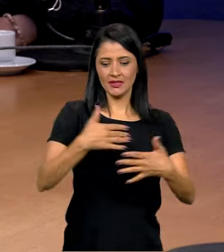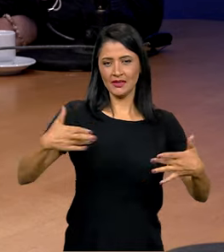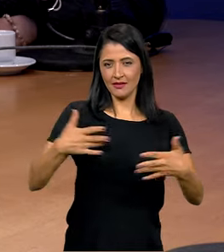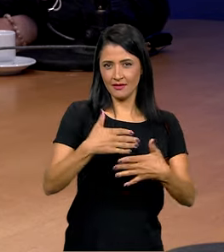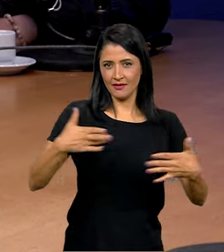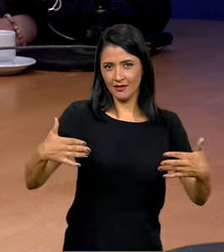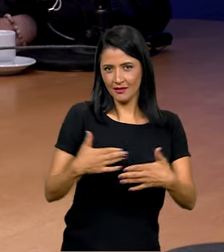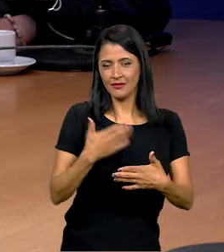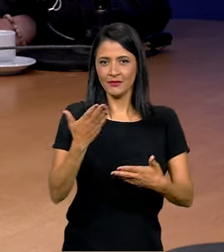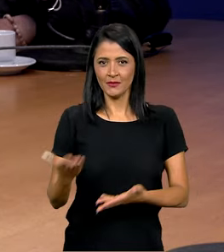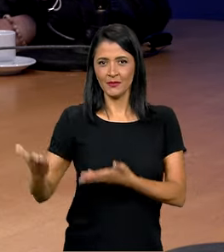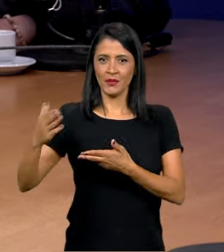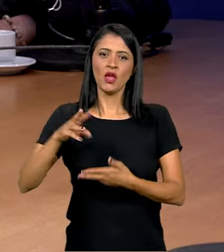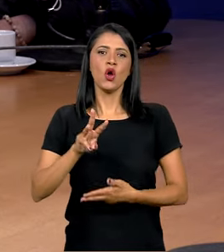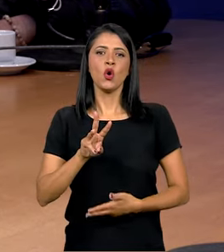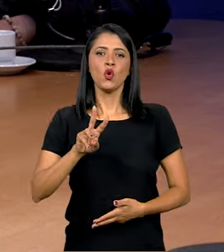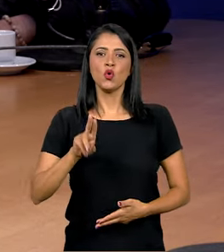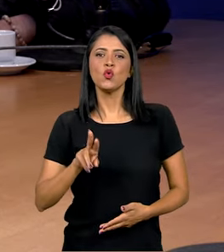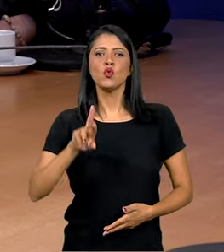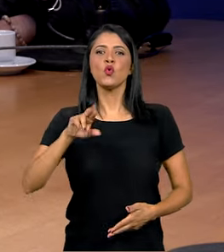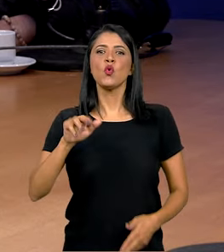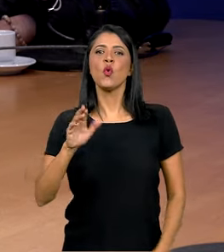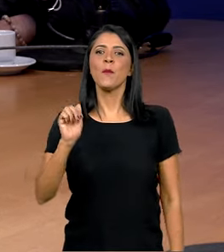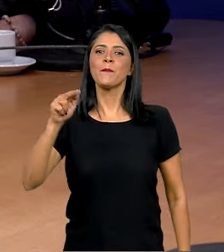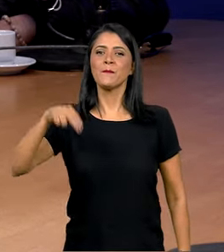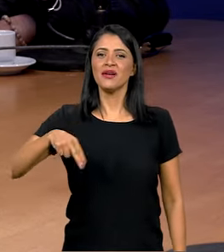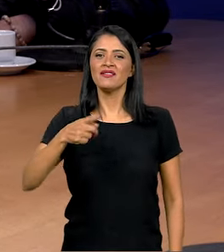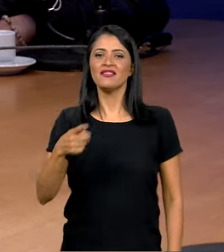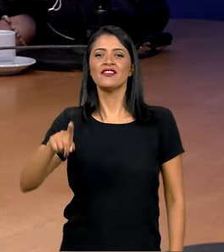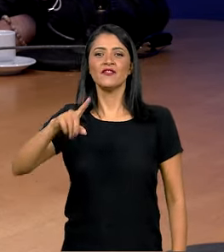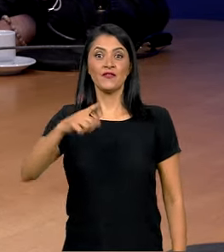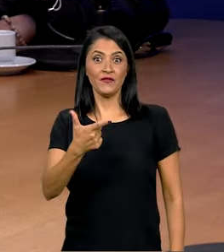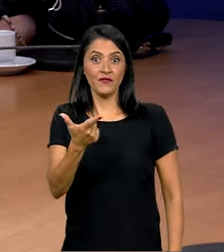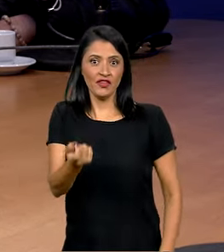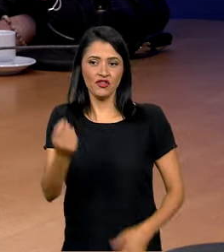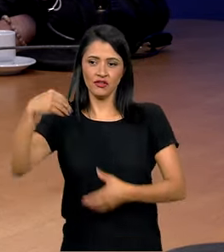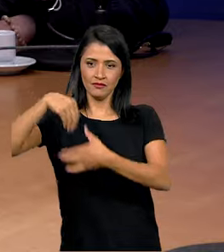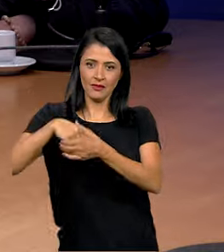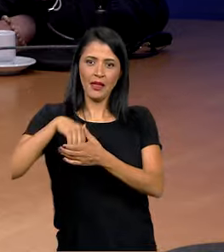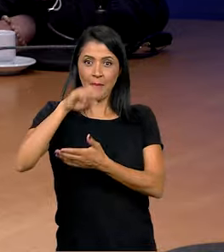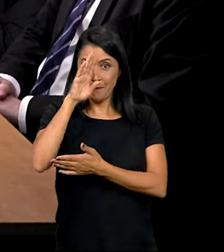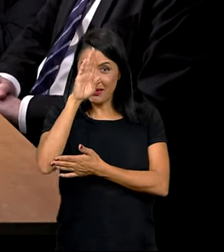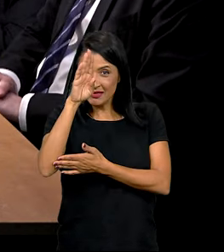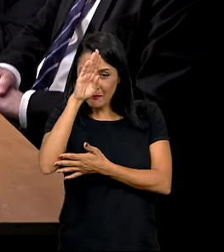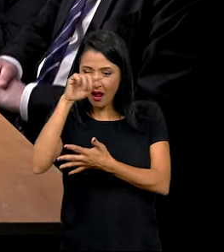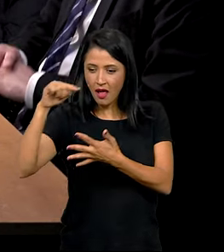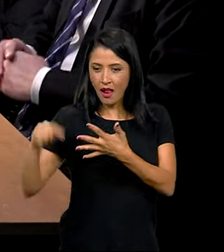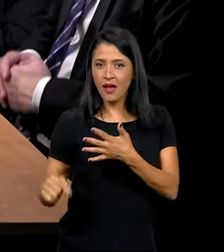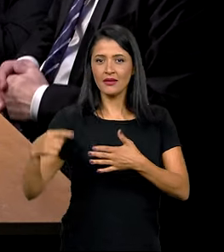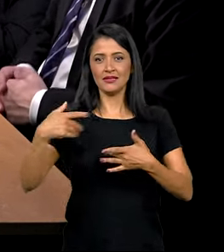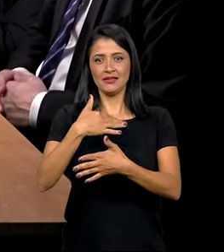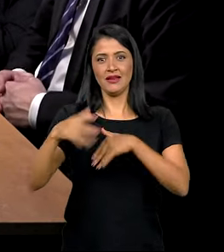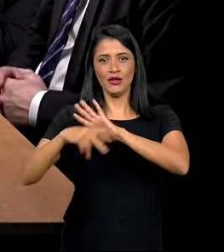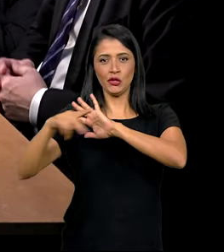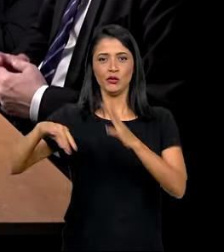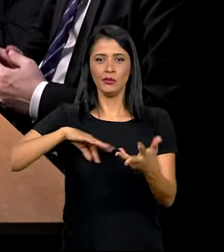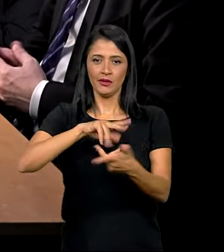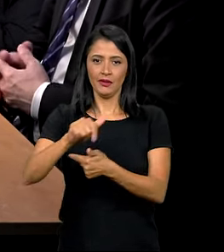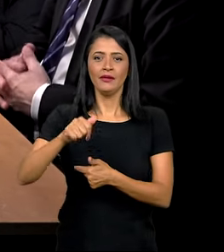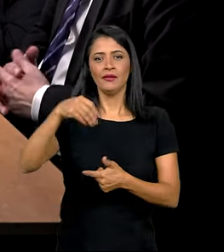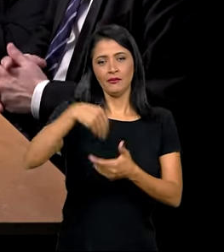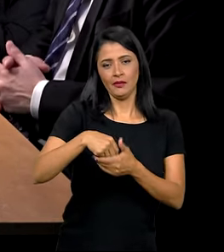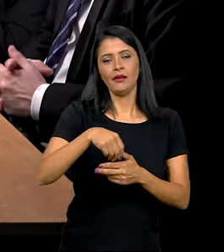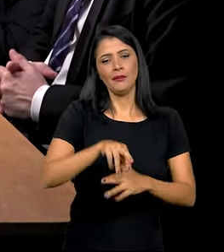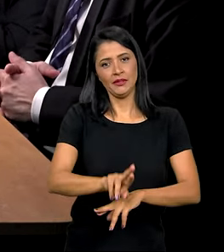o 20 Urban 20 esse grupo reúne as principais e maiores cidades do planeta o